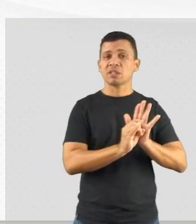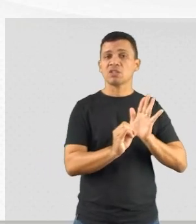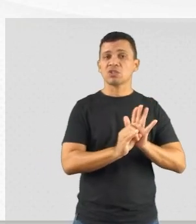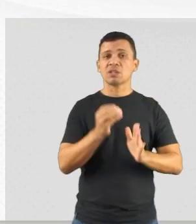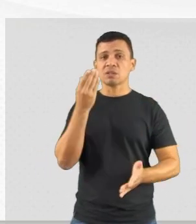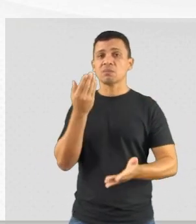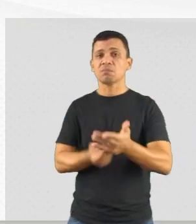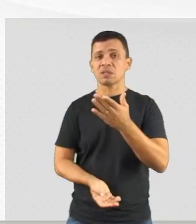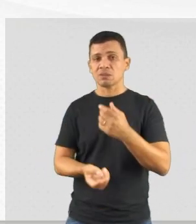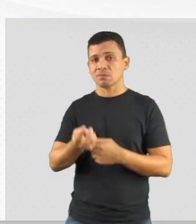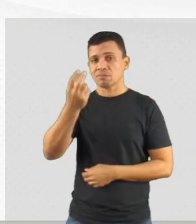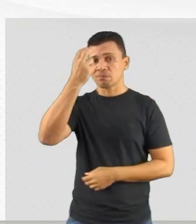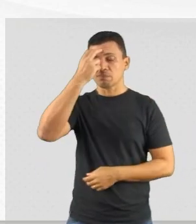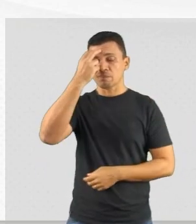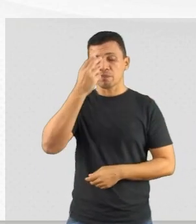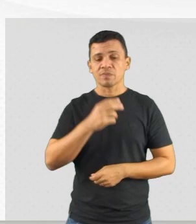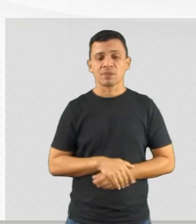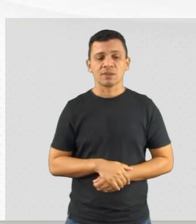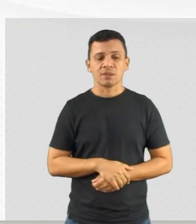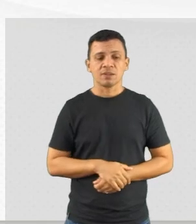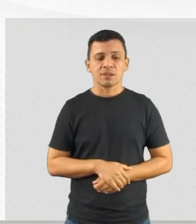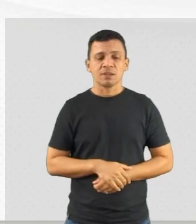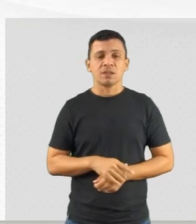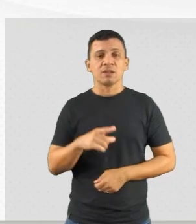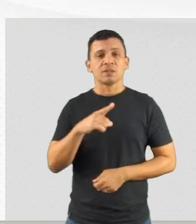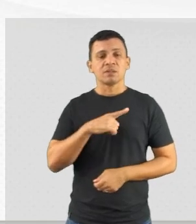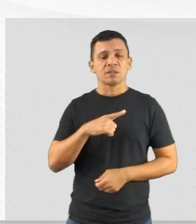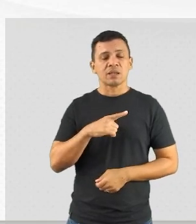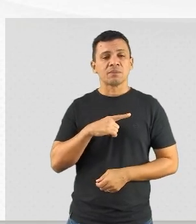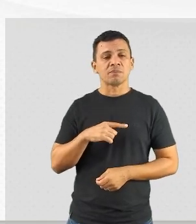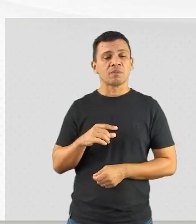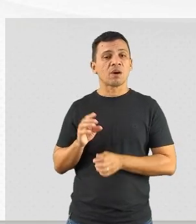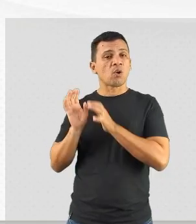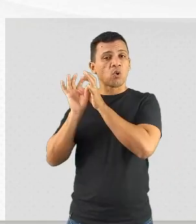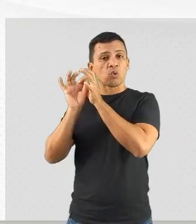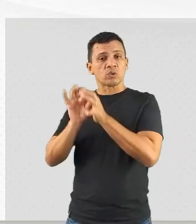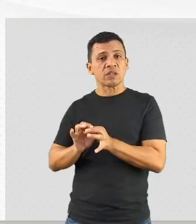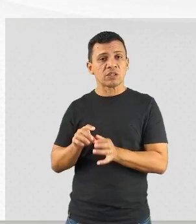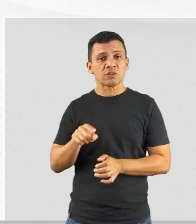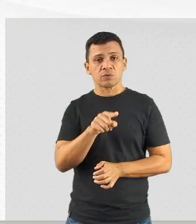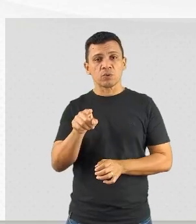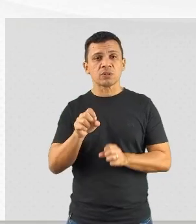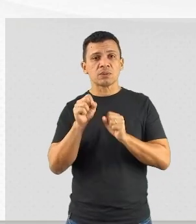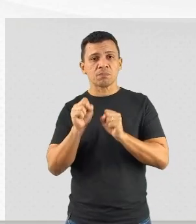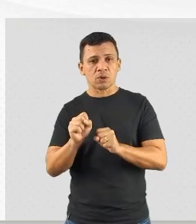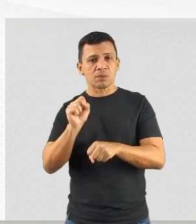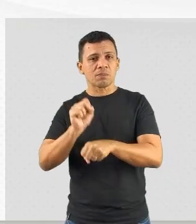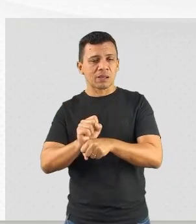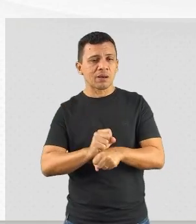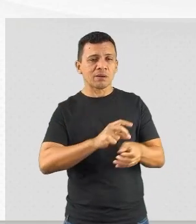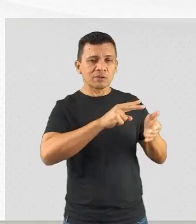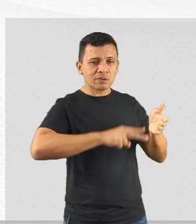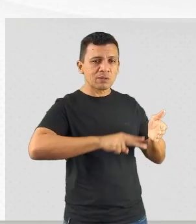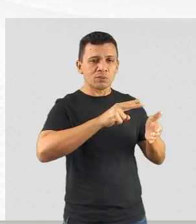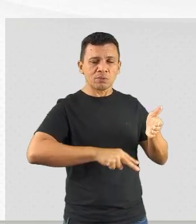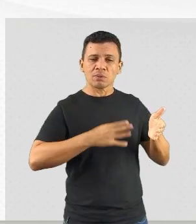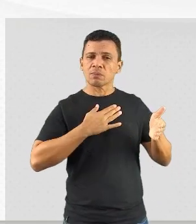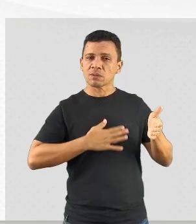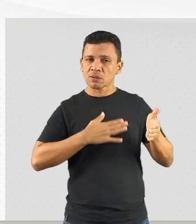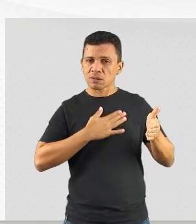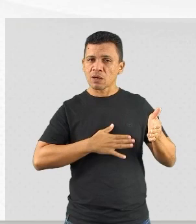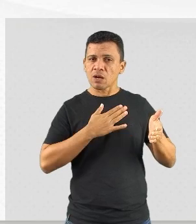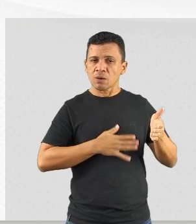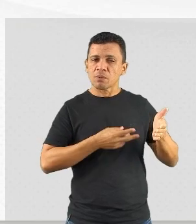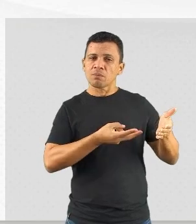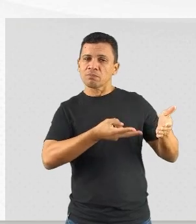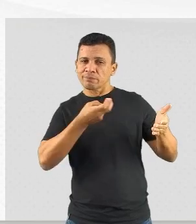identidades culturais. Considerando esse trecho, esse contexto, vocês podem pausar, fazer uma leitura de forma mais pausada, para